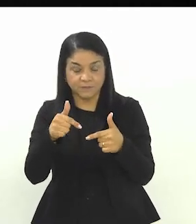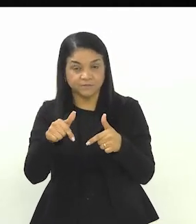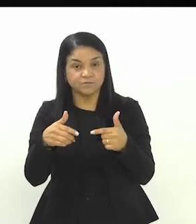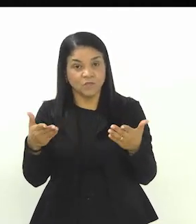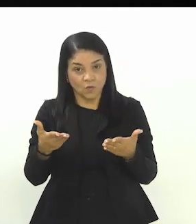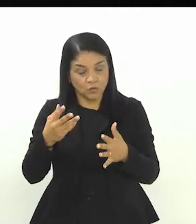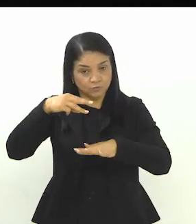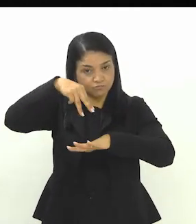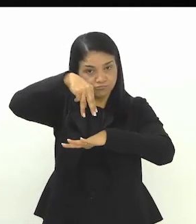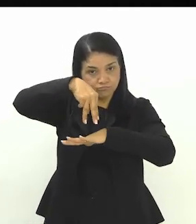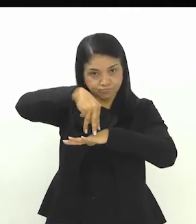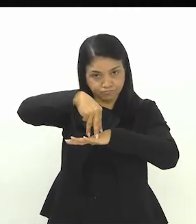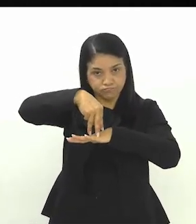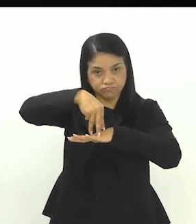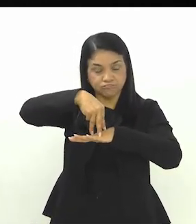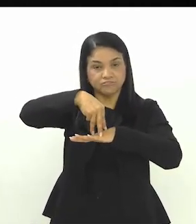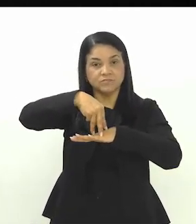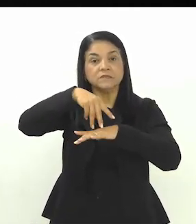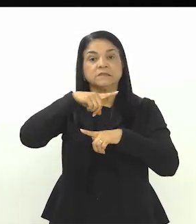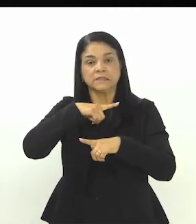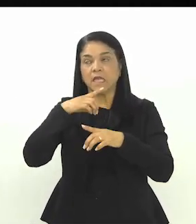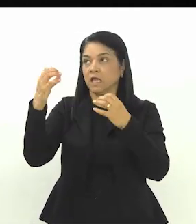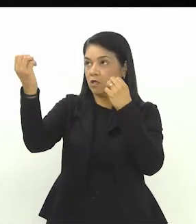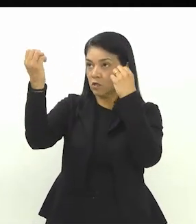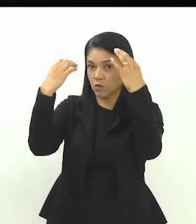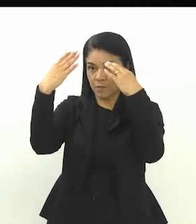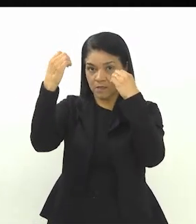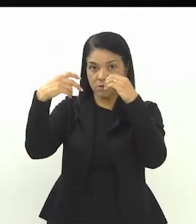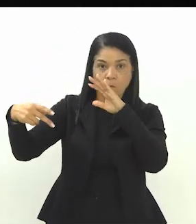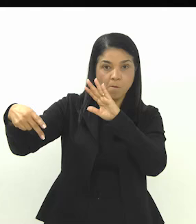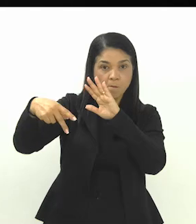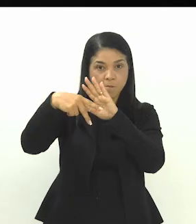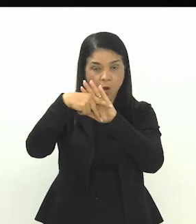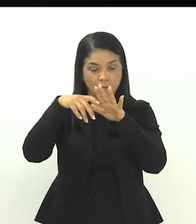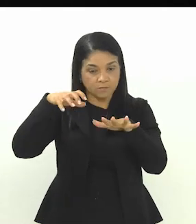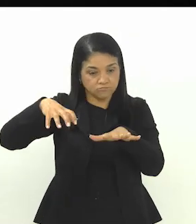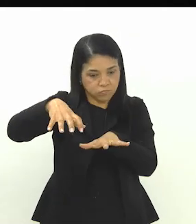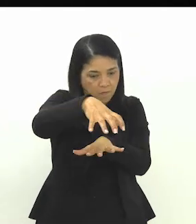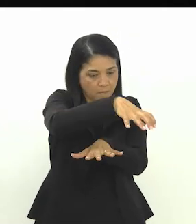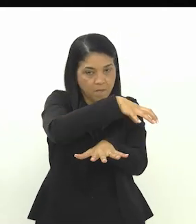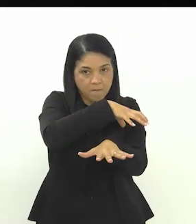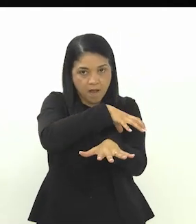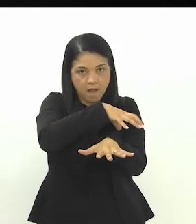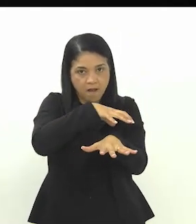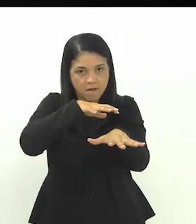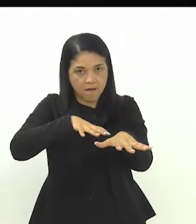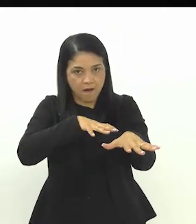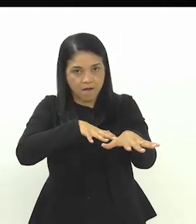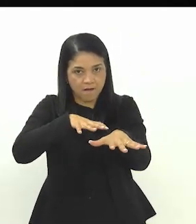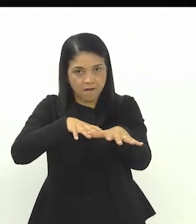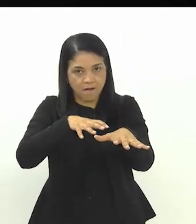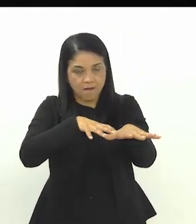isso que hoje a Marquês de Sapucaí, ela tem a iluminação específica do carro alegórico, que é